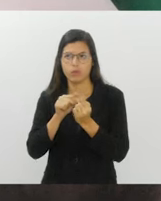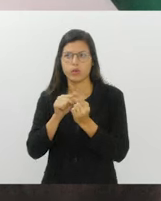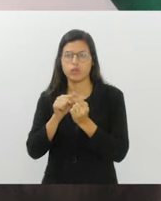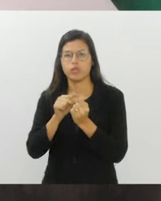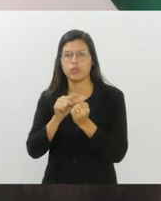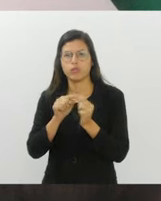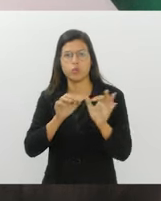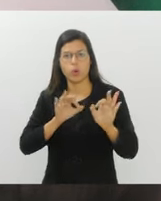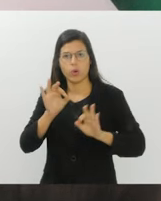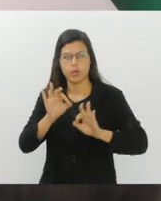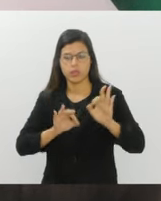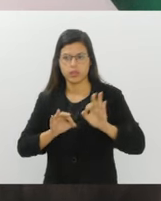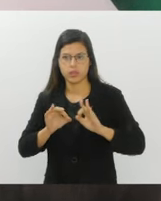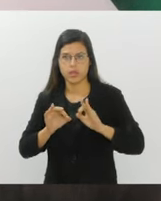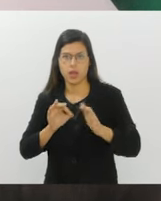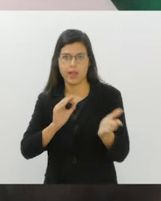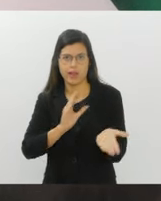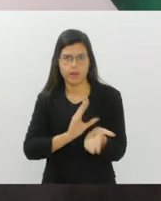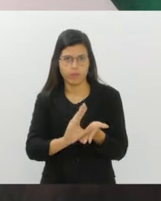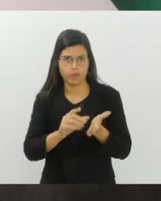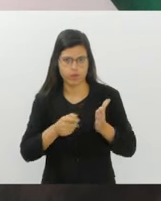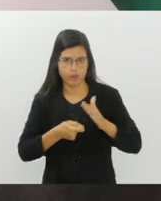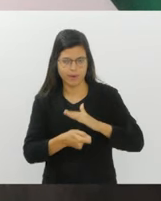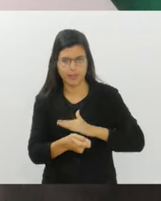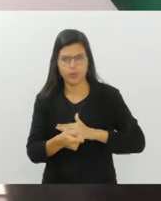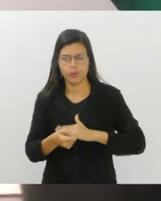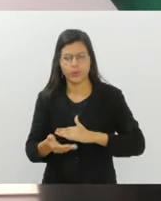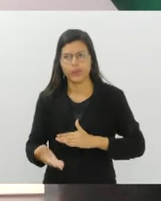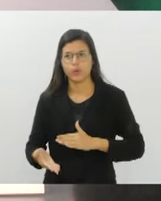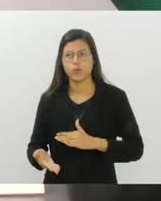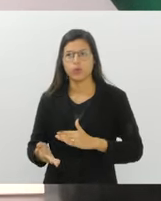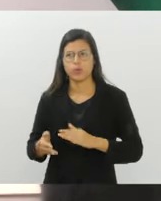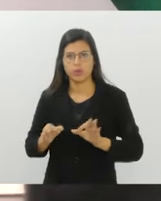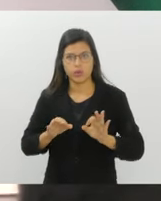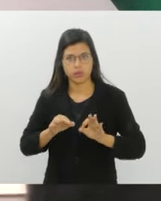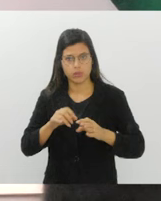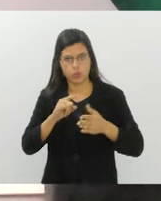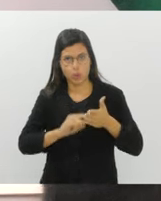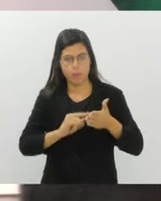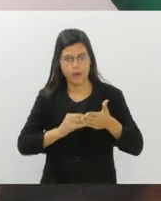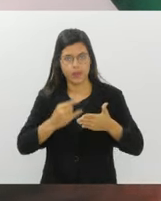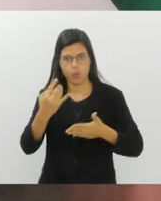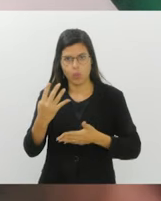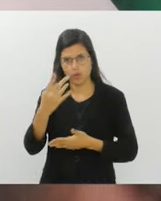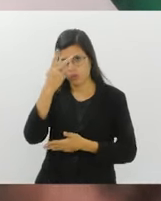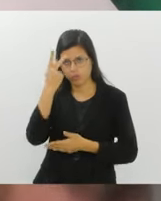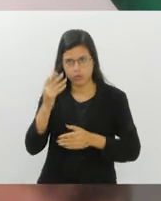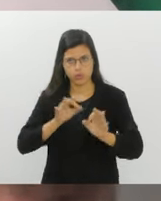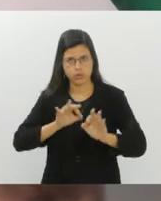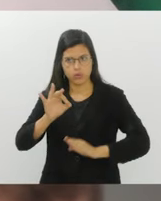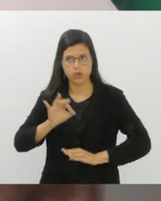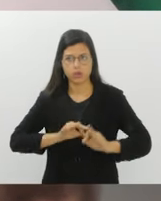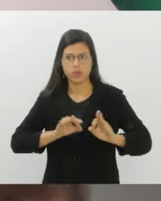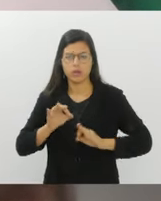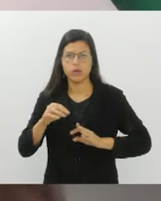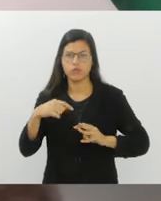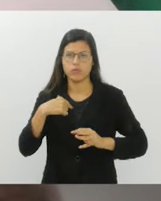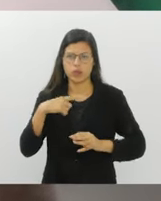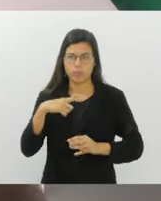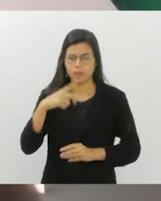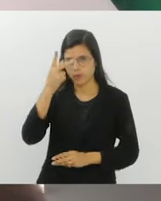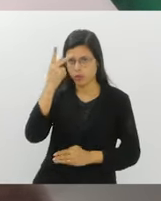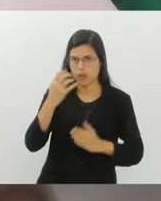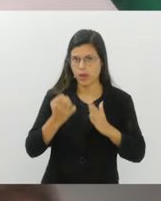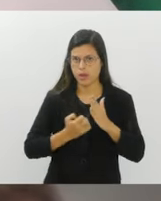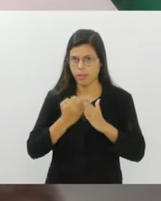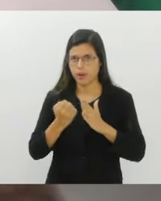companhia. E esse documento foi preparado a quatro mãos, com integrantes da companhia, da Supervia,